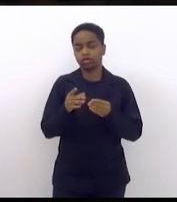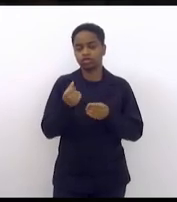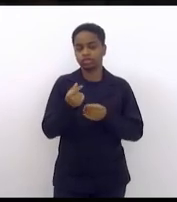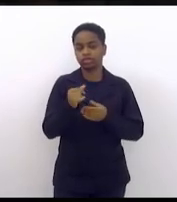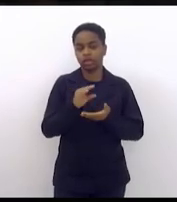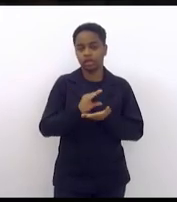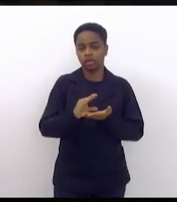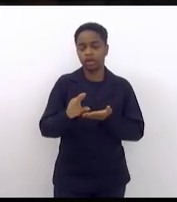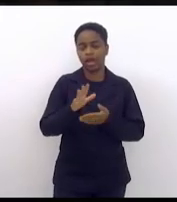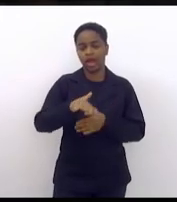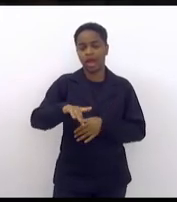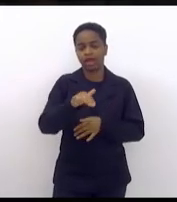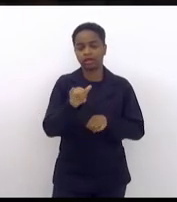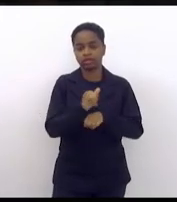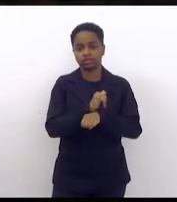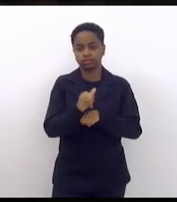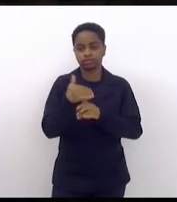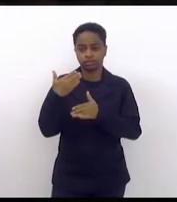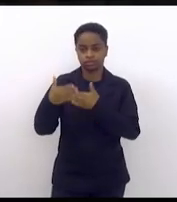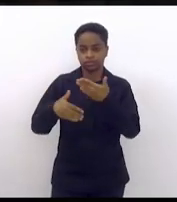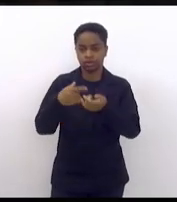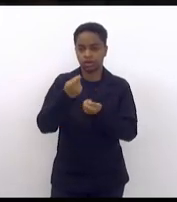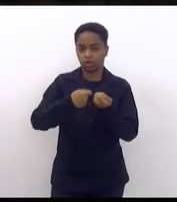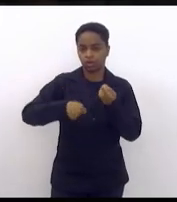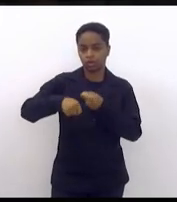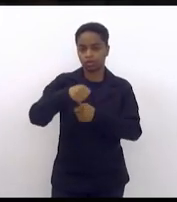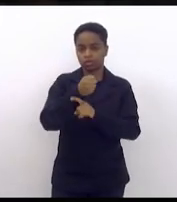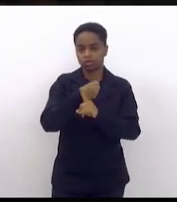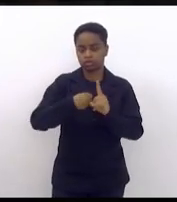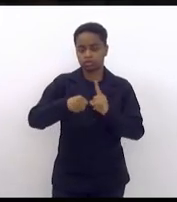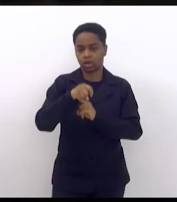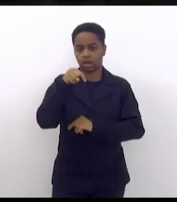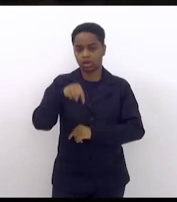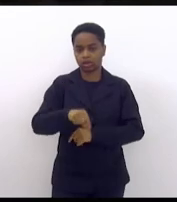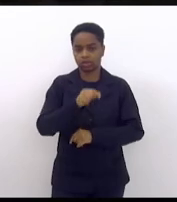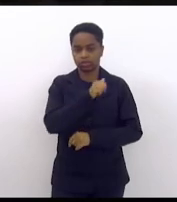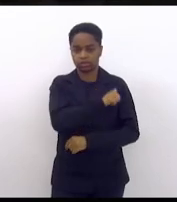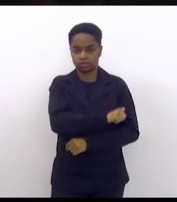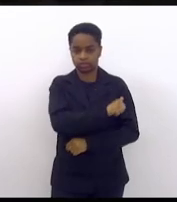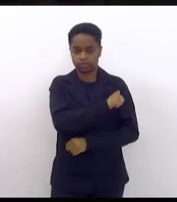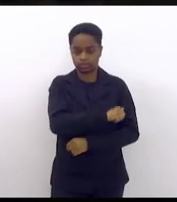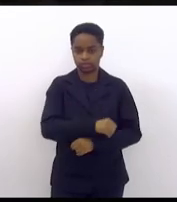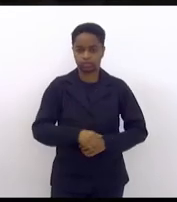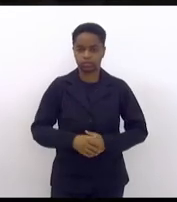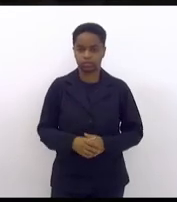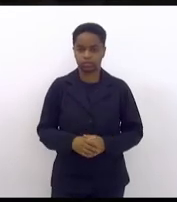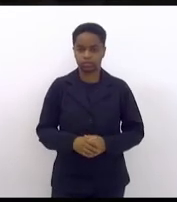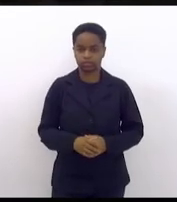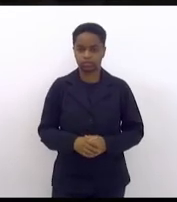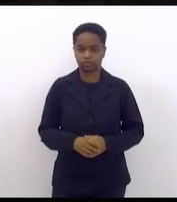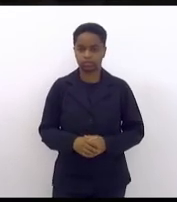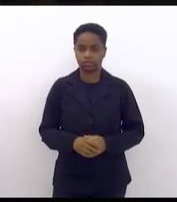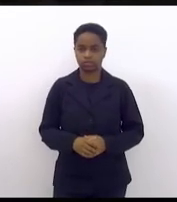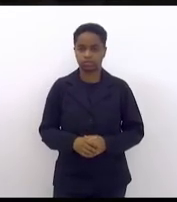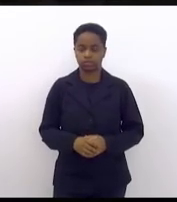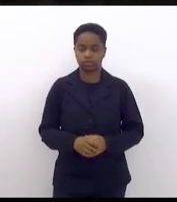em áreas estratégicas de desenvolvimento econômico, social e humano aqui do Estado do Rio de Janeiro, de interesse